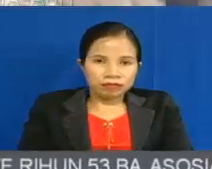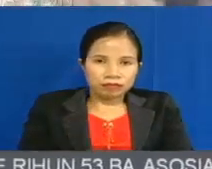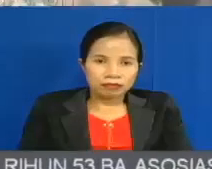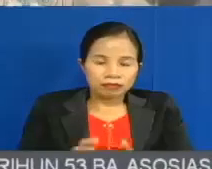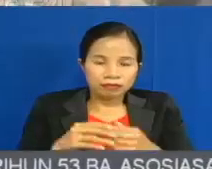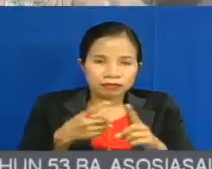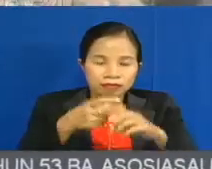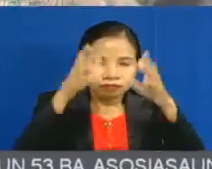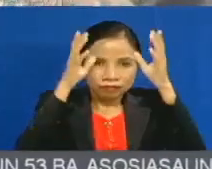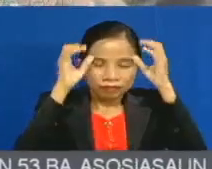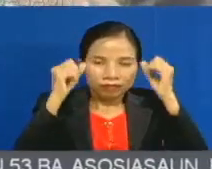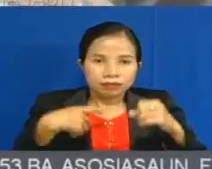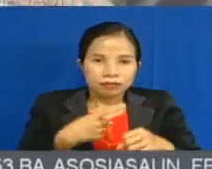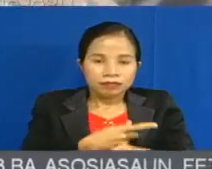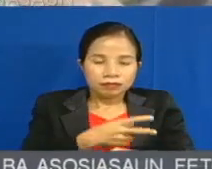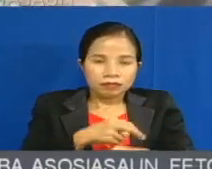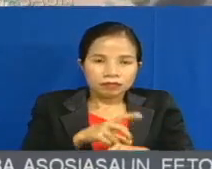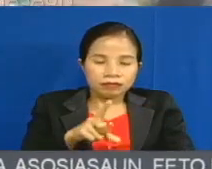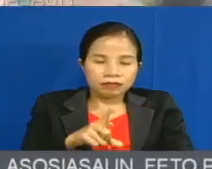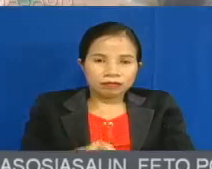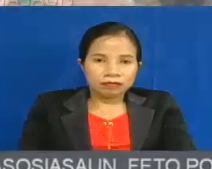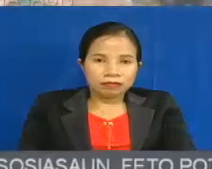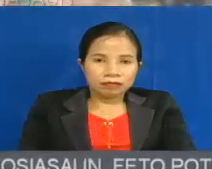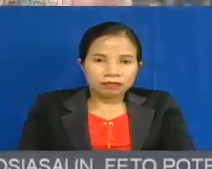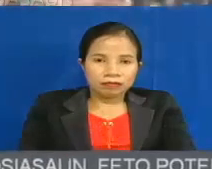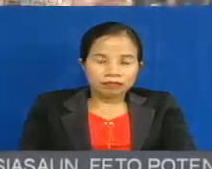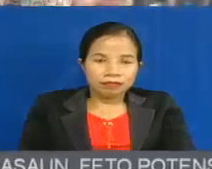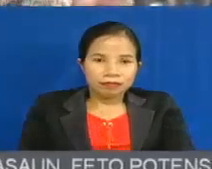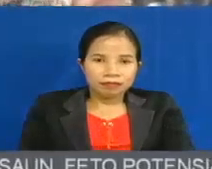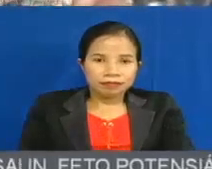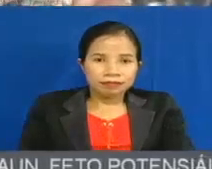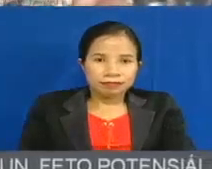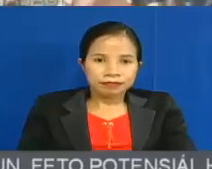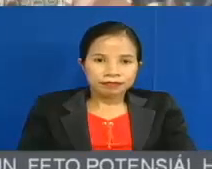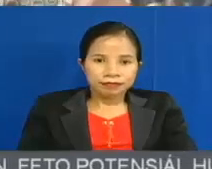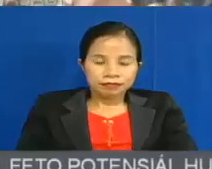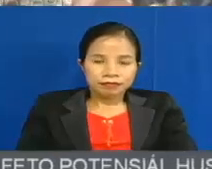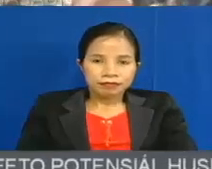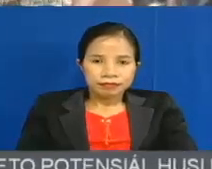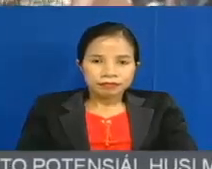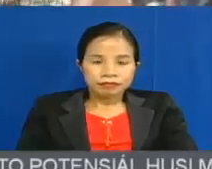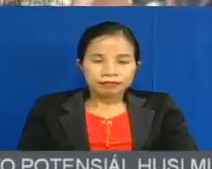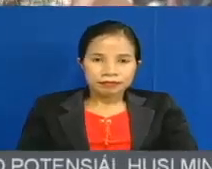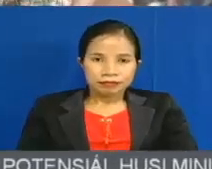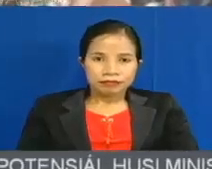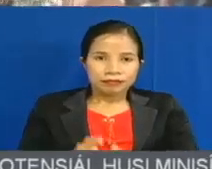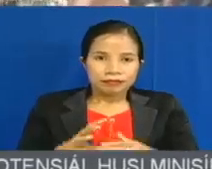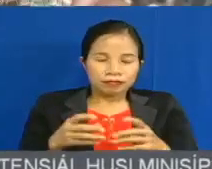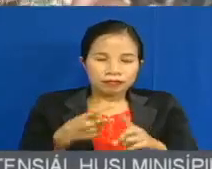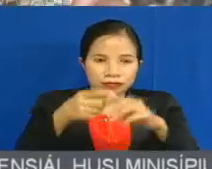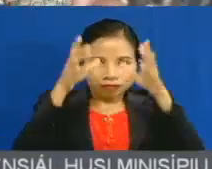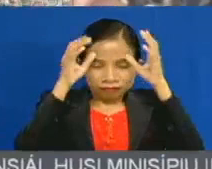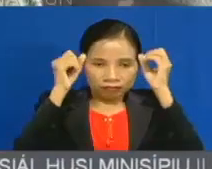o presidente Parlamento Nacional Fernanda Lai. No ia aldeia Odel Gomo Suku Ayasa Nidian se preside o presidente da